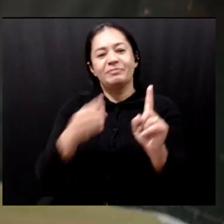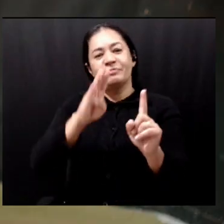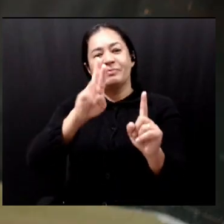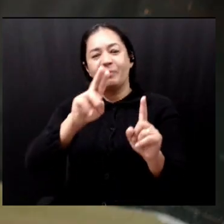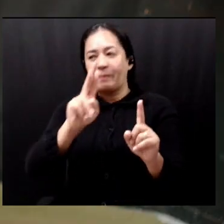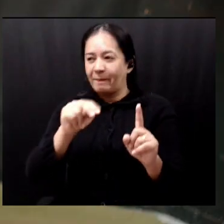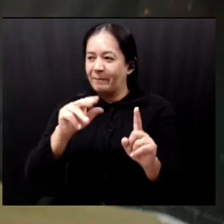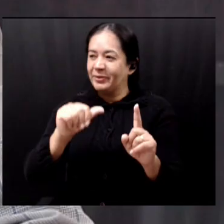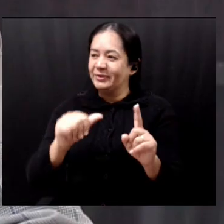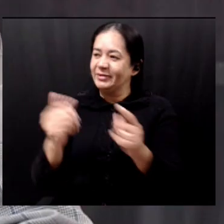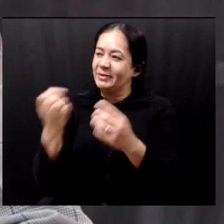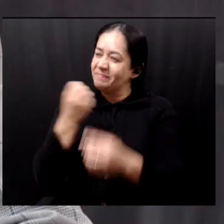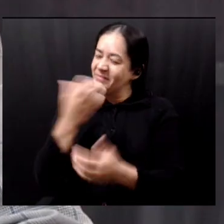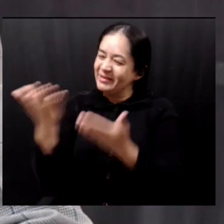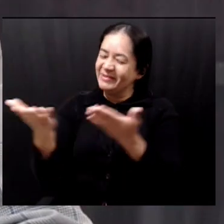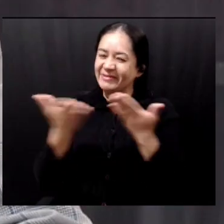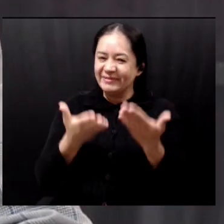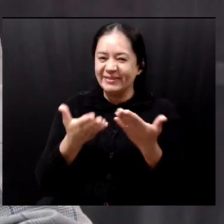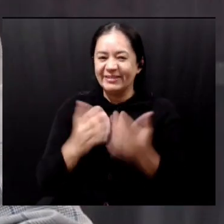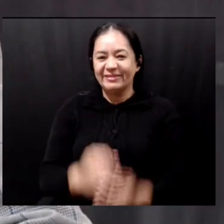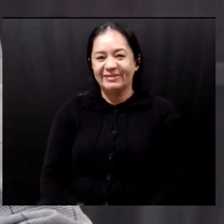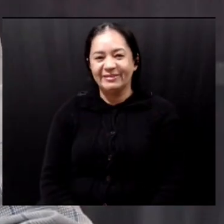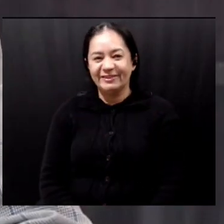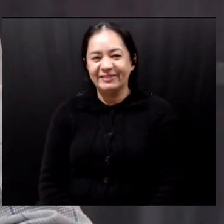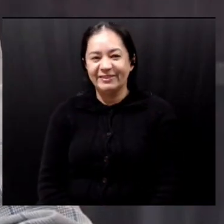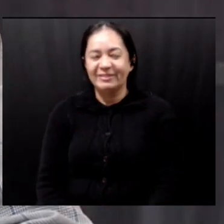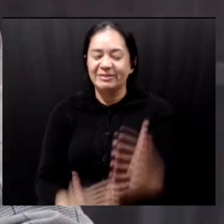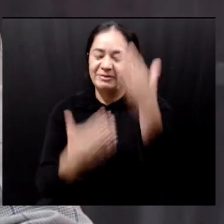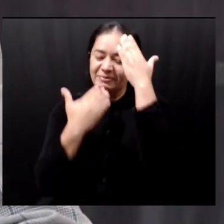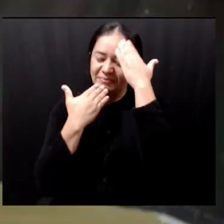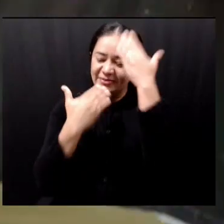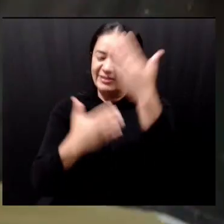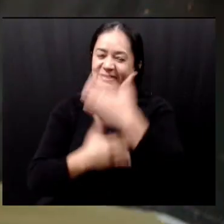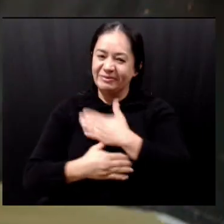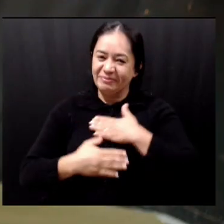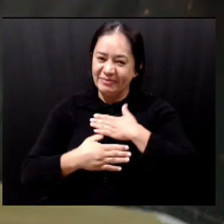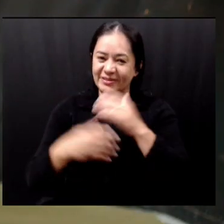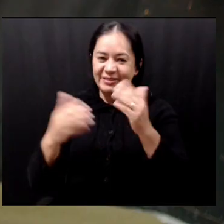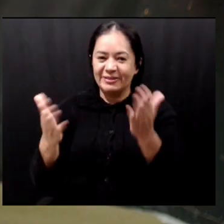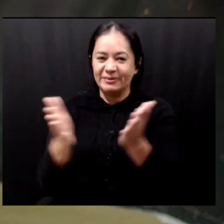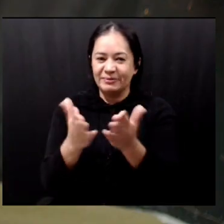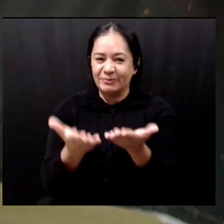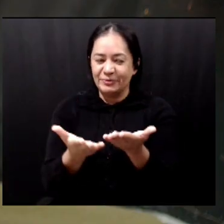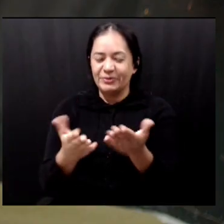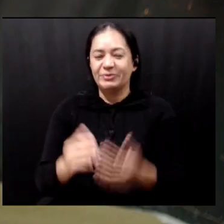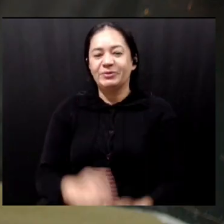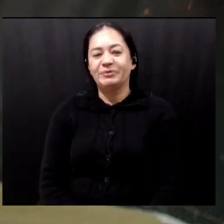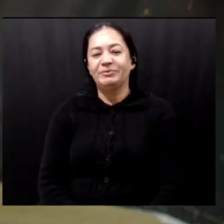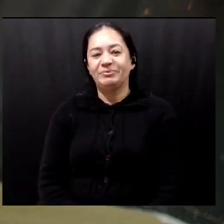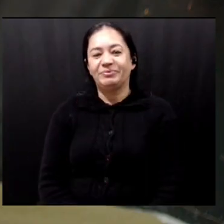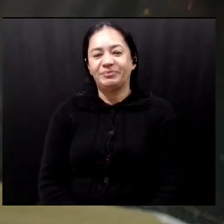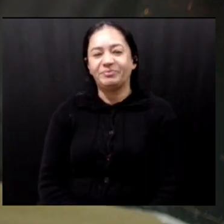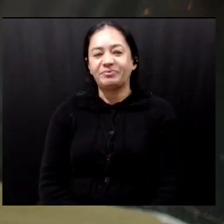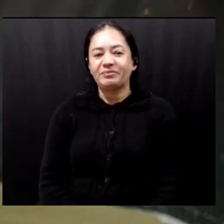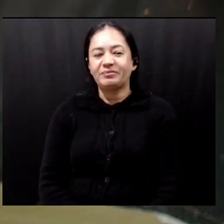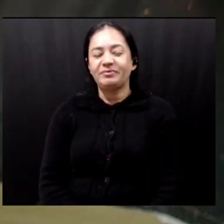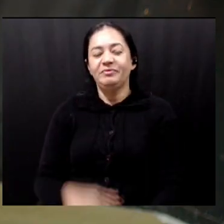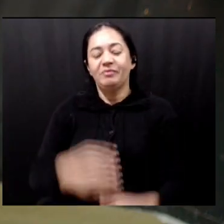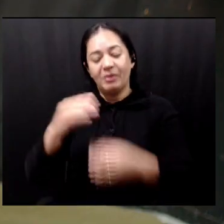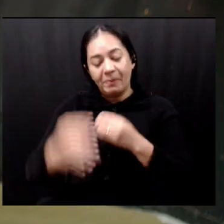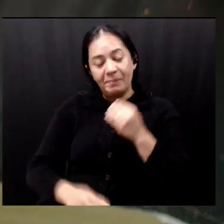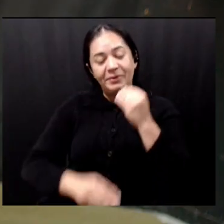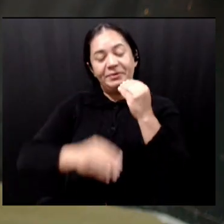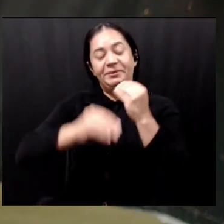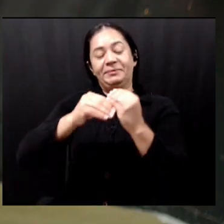bem-vinda! Obrigada, muito prazer estar aqui, pessoal. Muito obrigada. Maravilha! E para completar o nosso time,